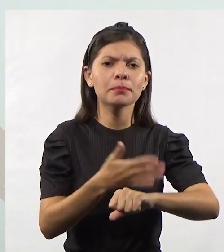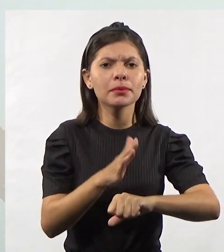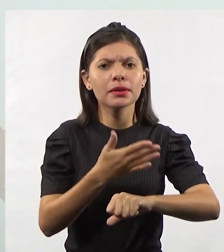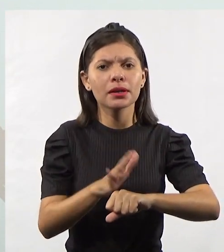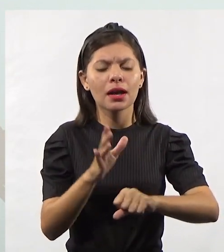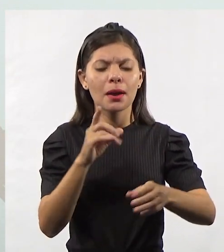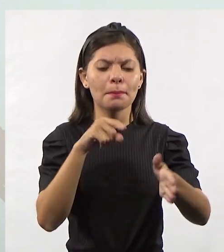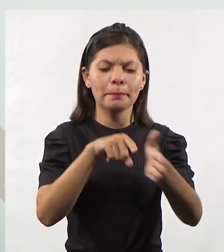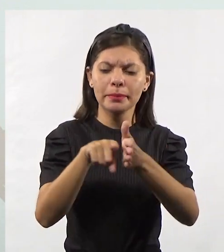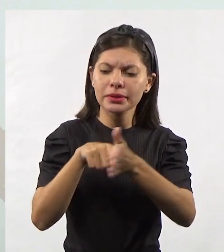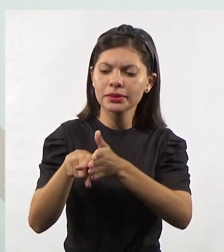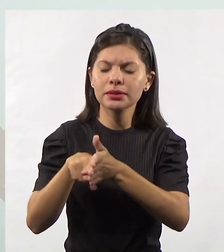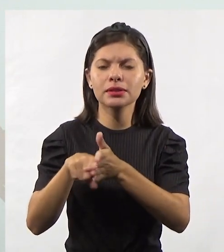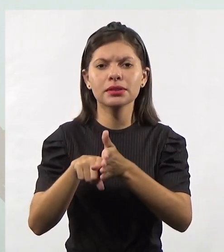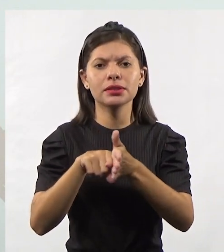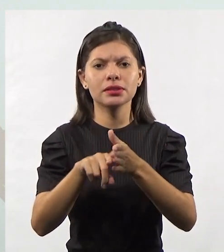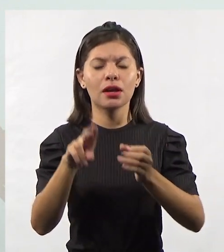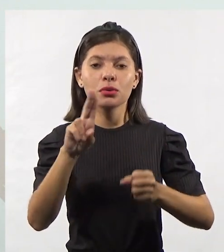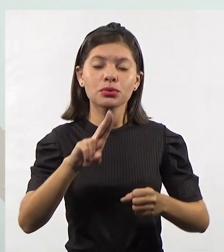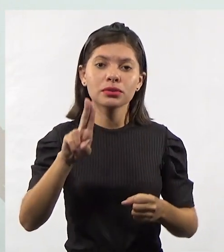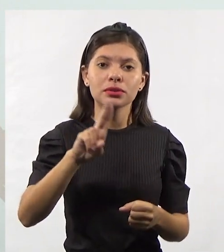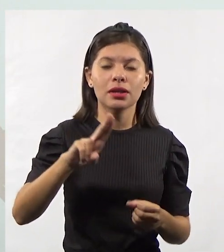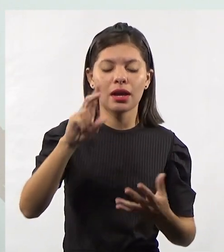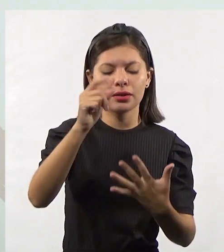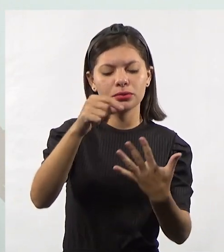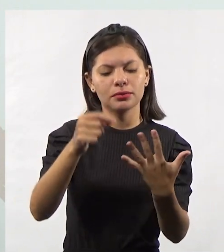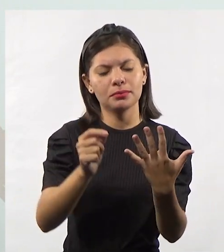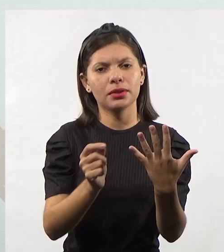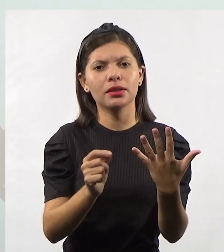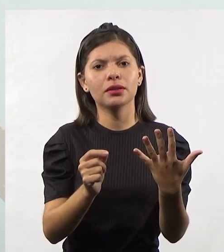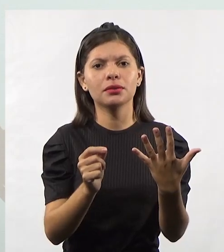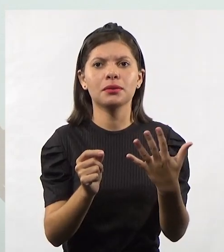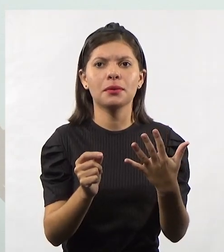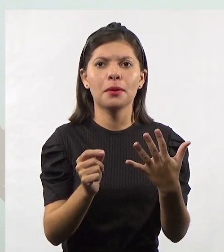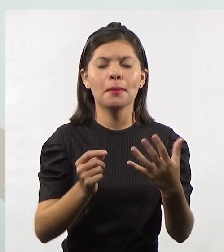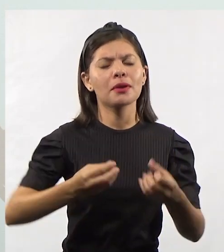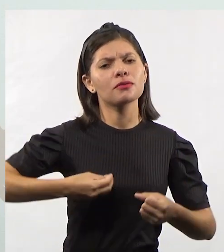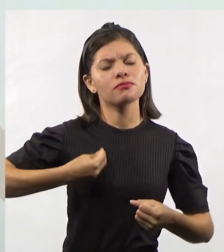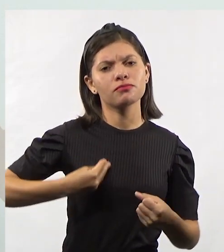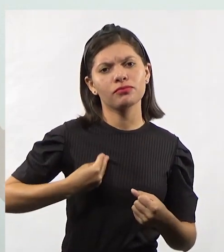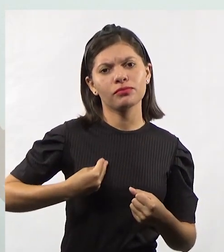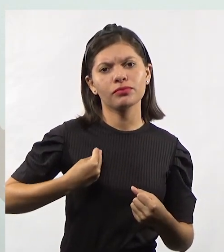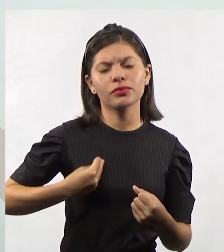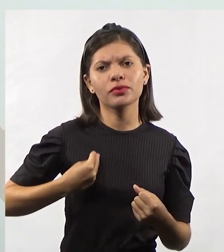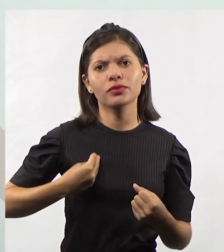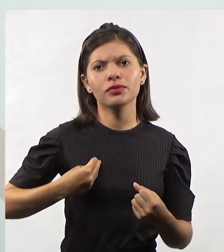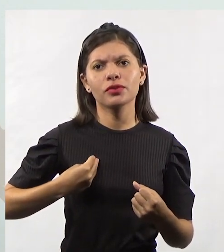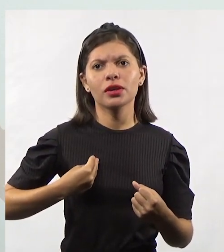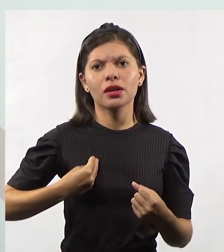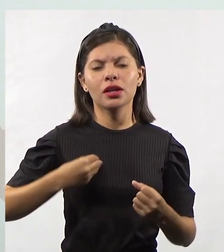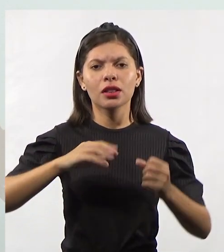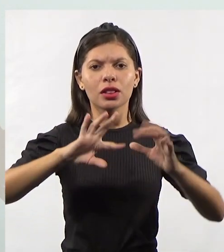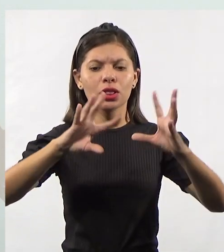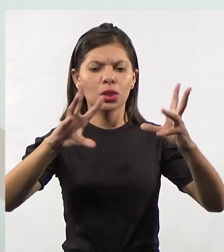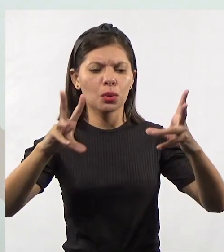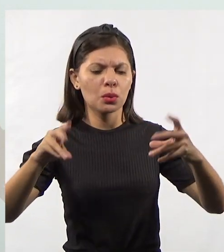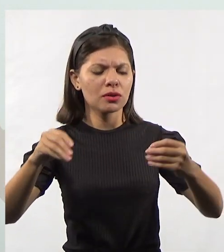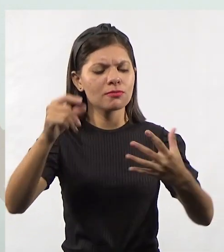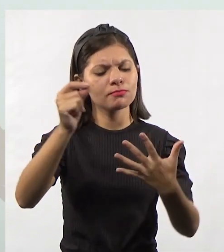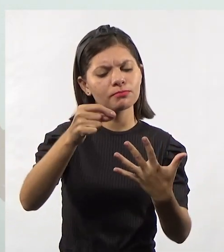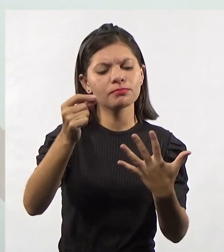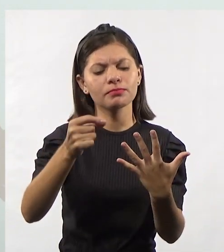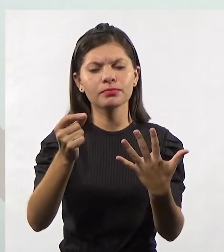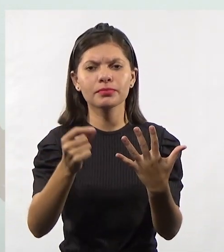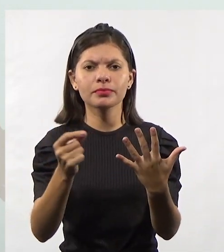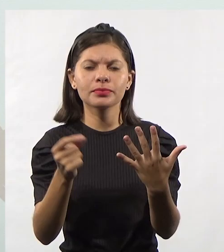a pesquisa usando Esse instrumento só assim você consegue vivenciar toda a todas